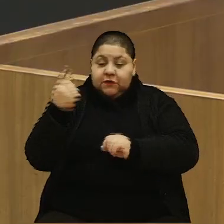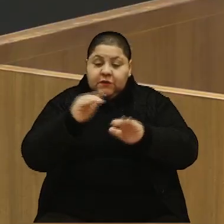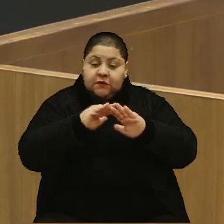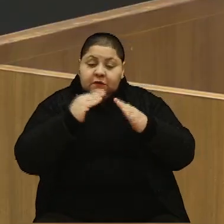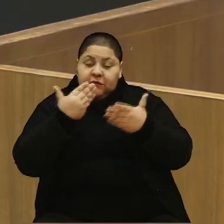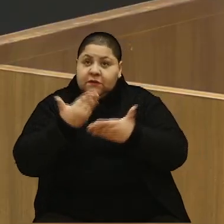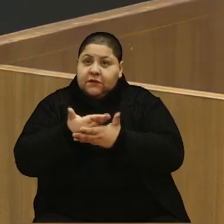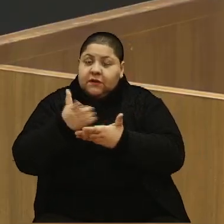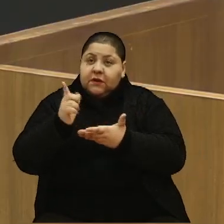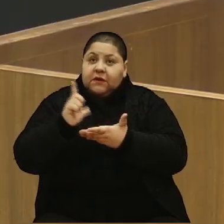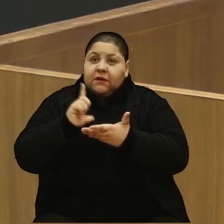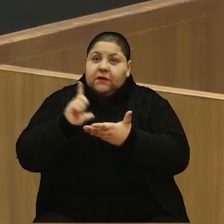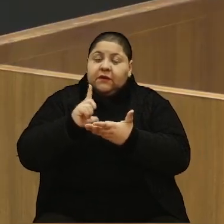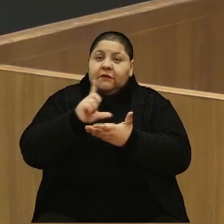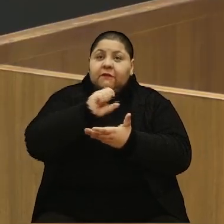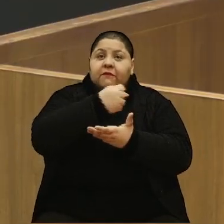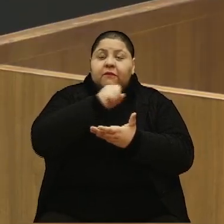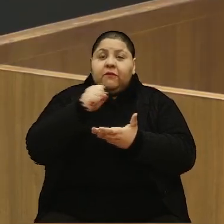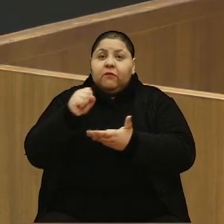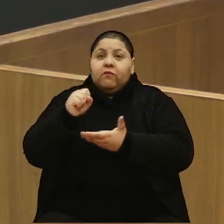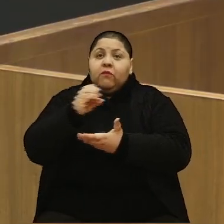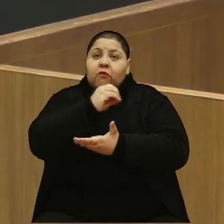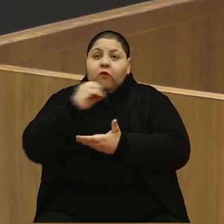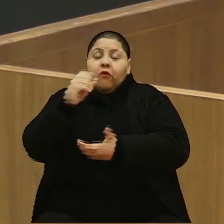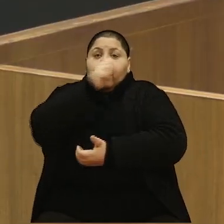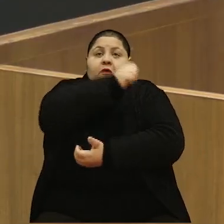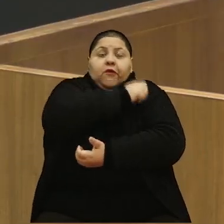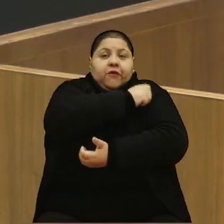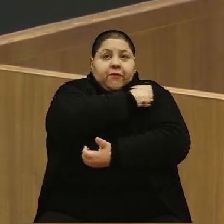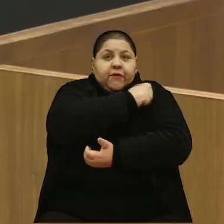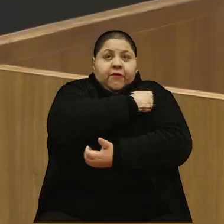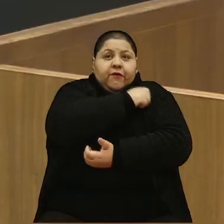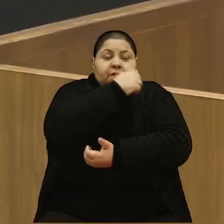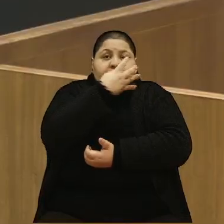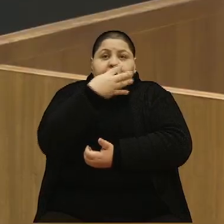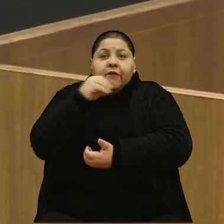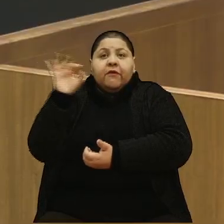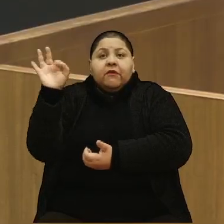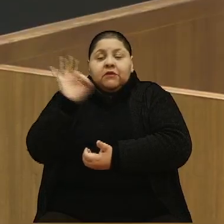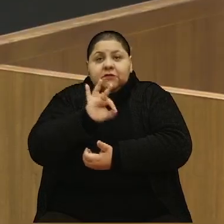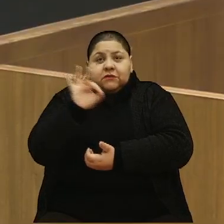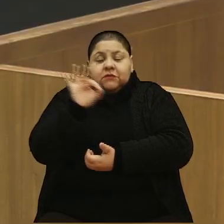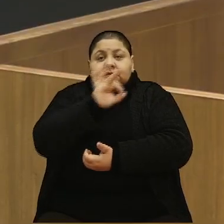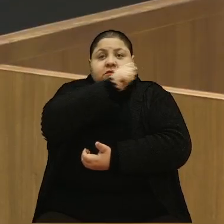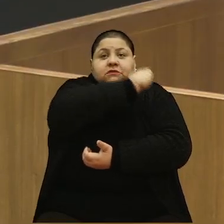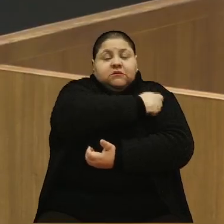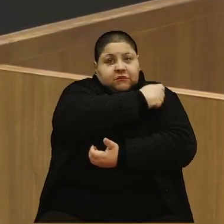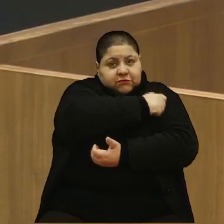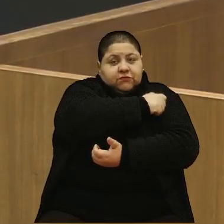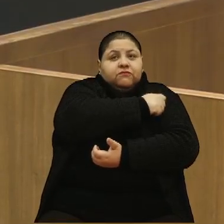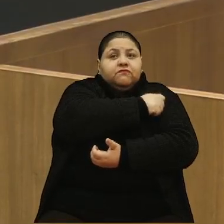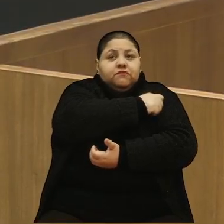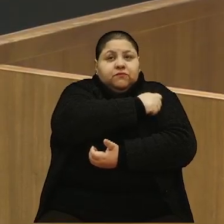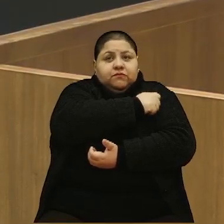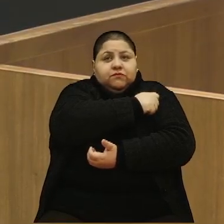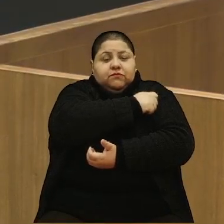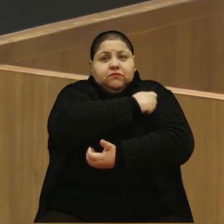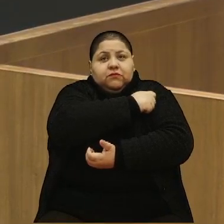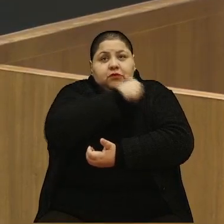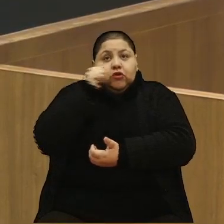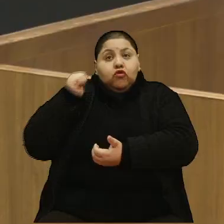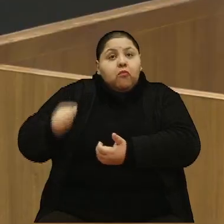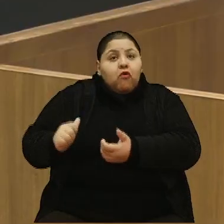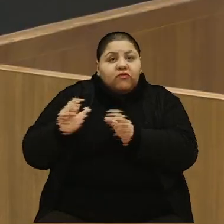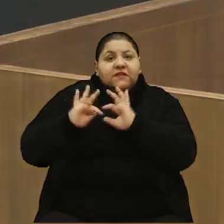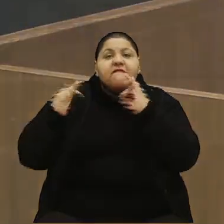ela é composta por 800 alunos, nos quais 40% dos estudantes são do Bolsa